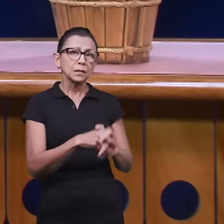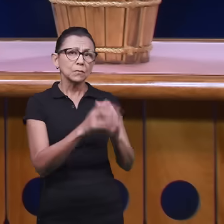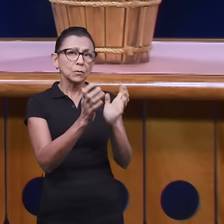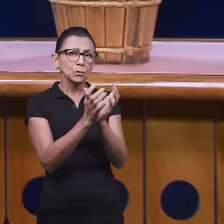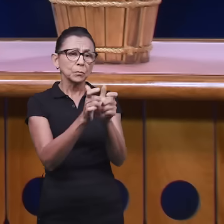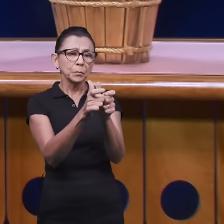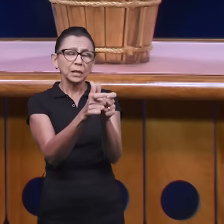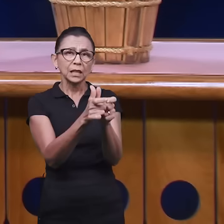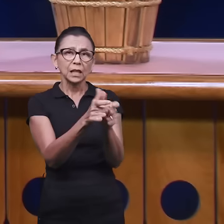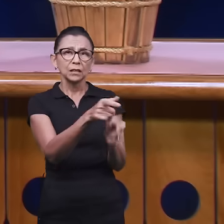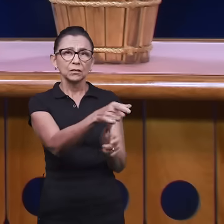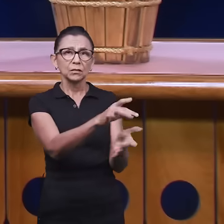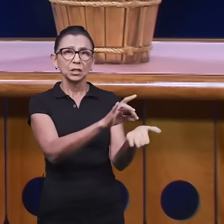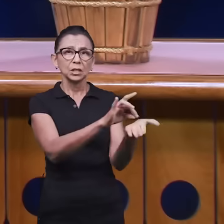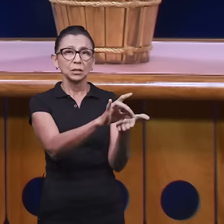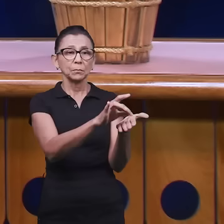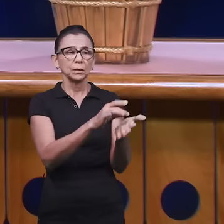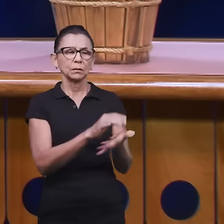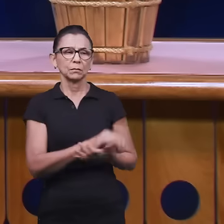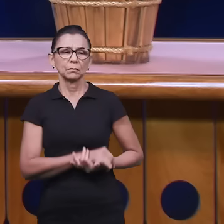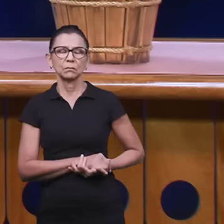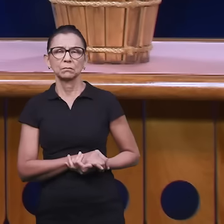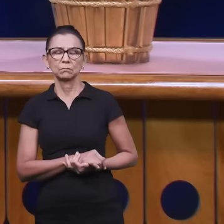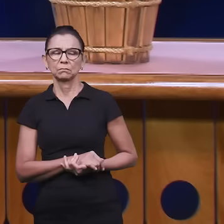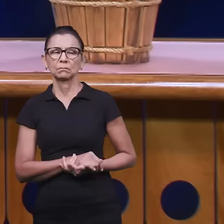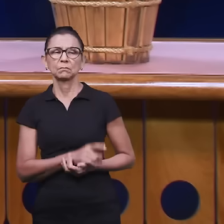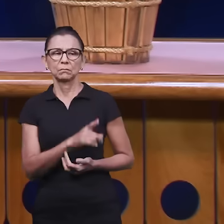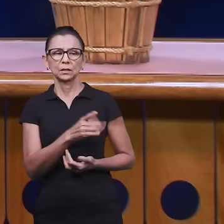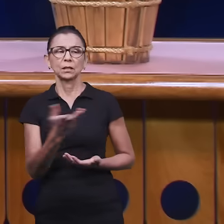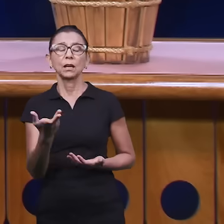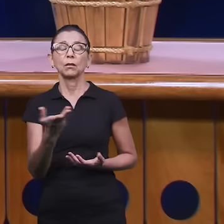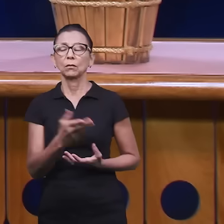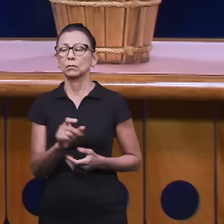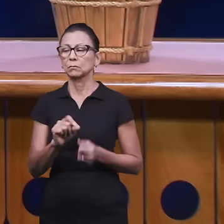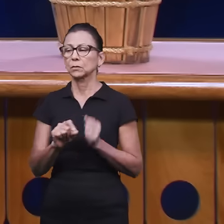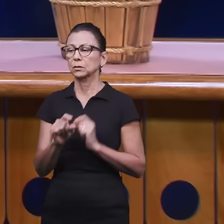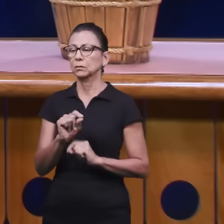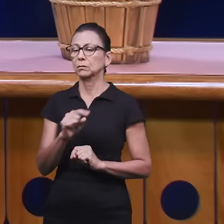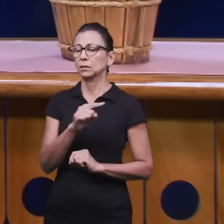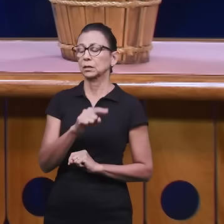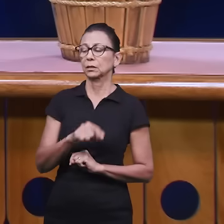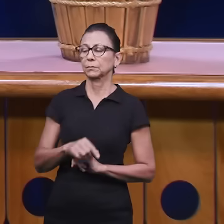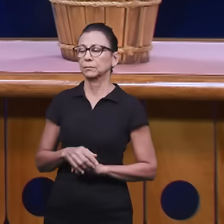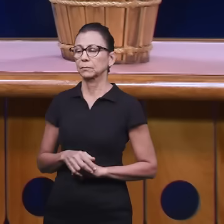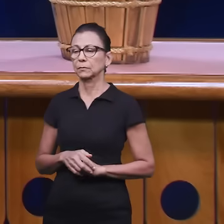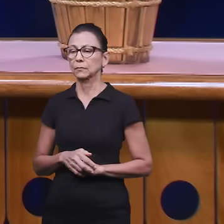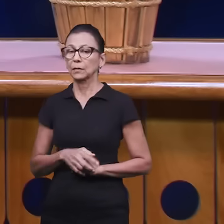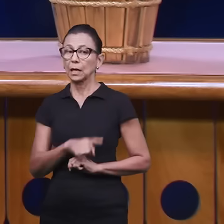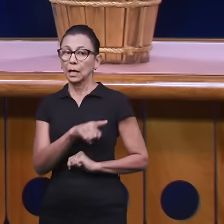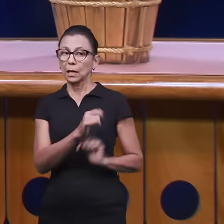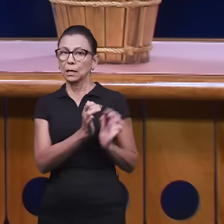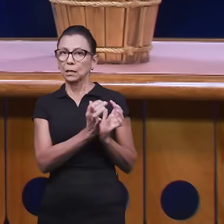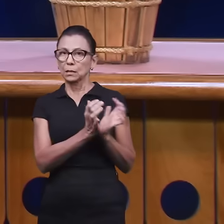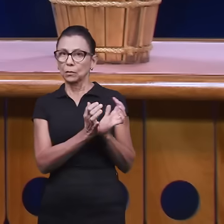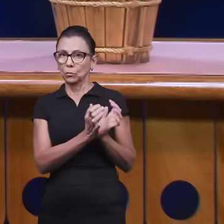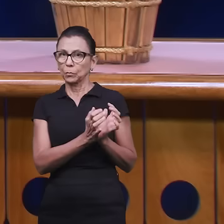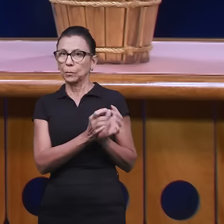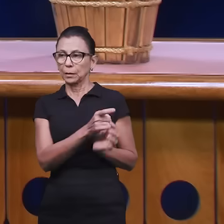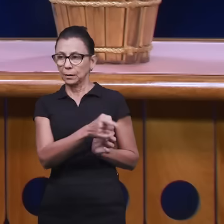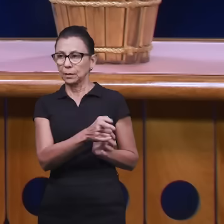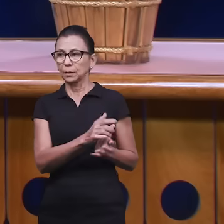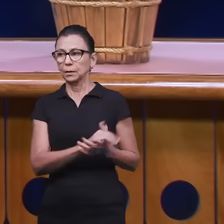midianita. E eles diziam antes, olha, sobrou um pouco aí, como é que é? E o antes, não, esse que